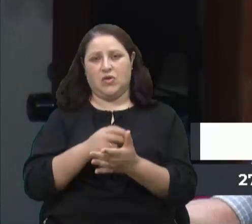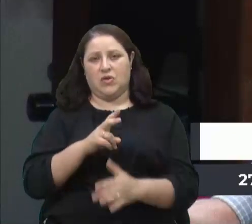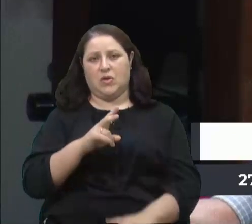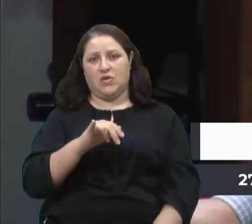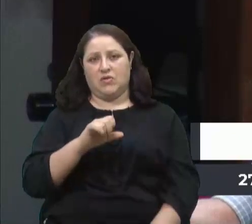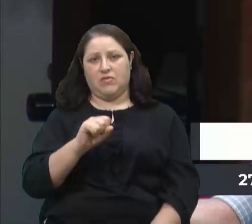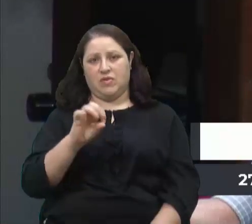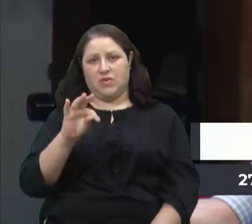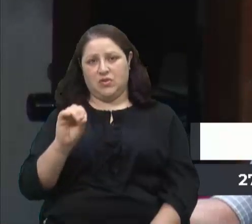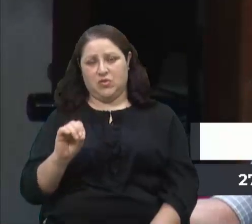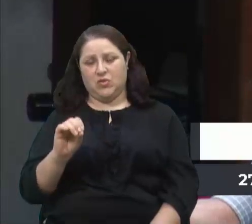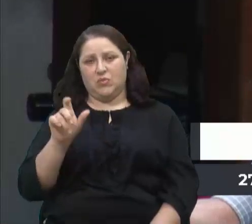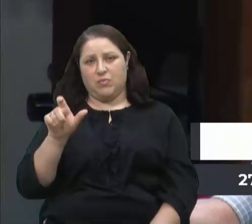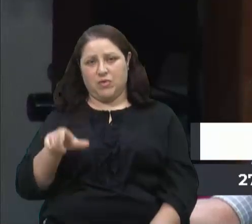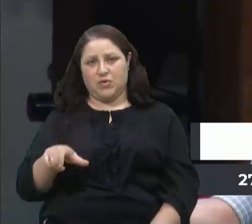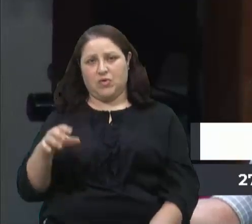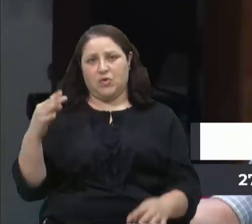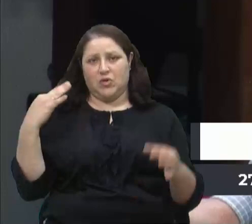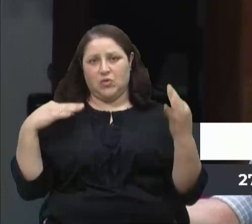de 4 países: